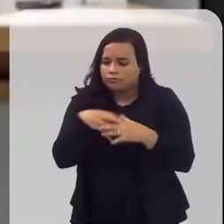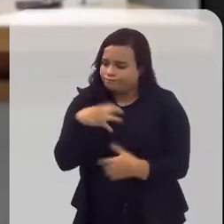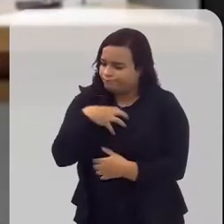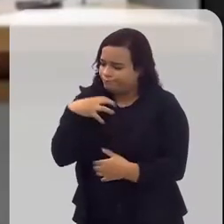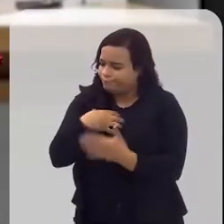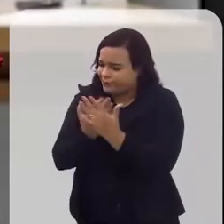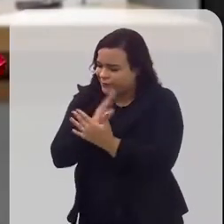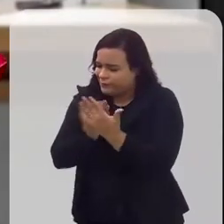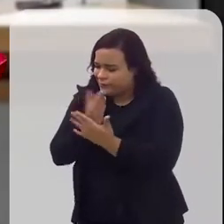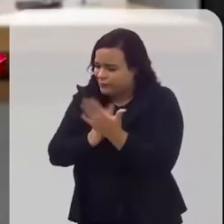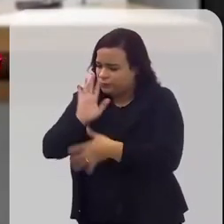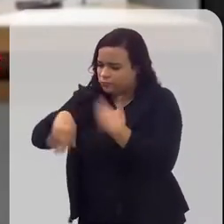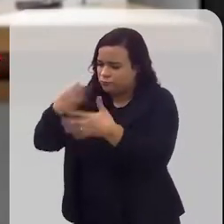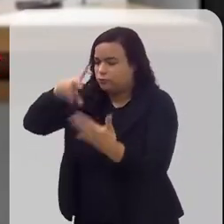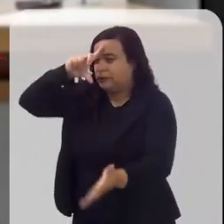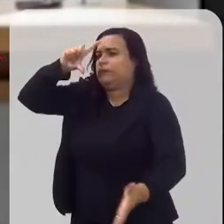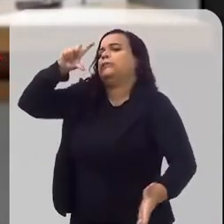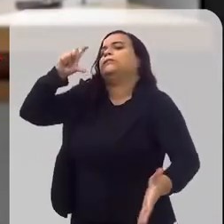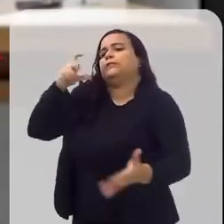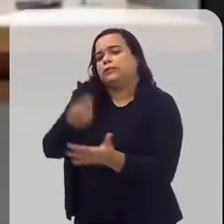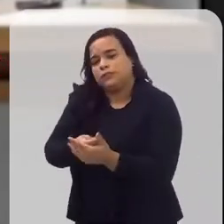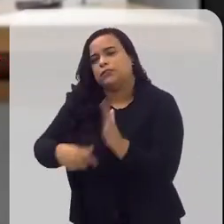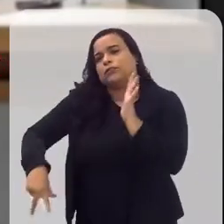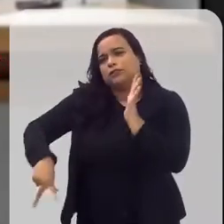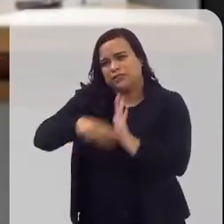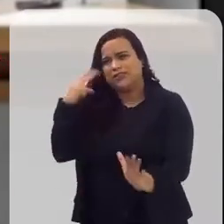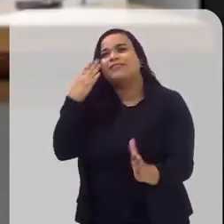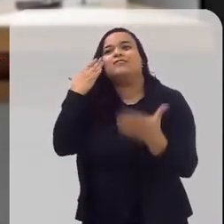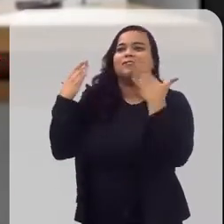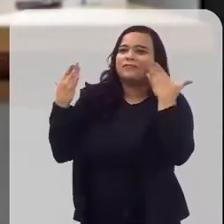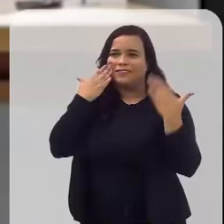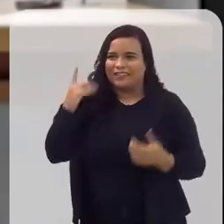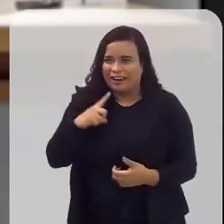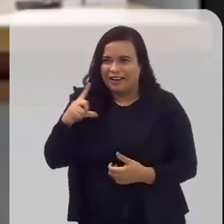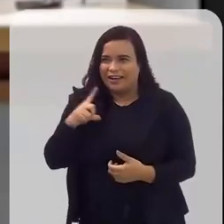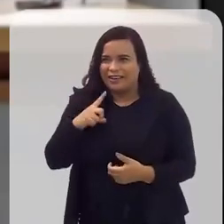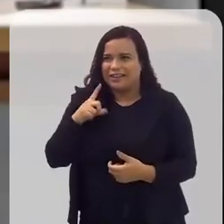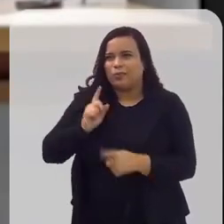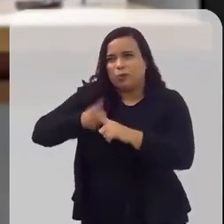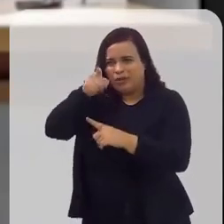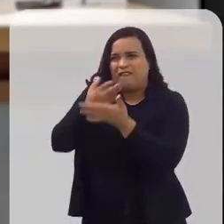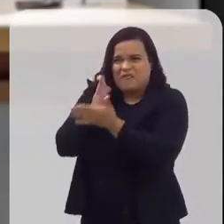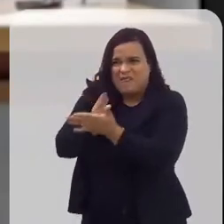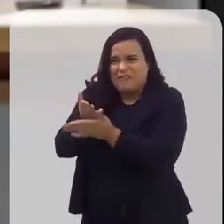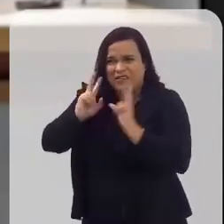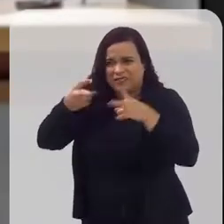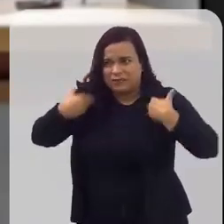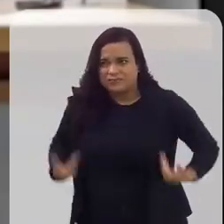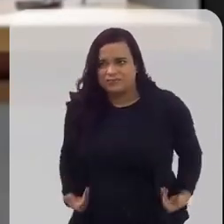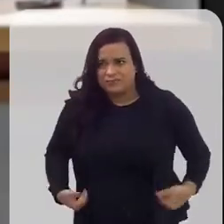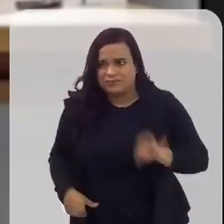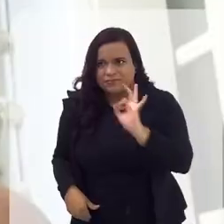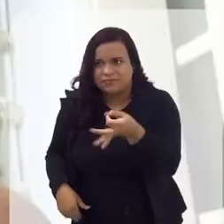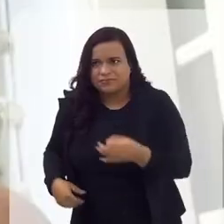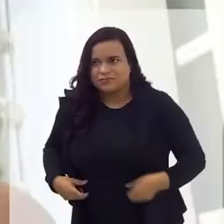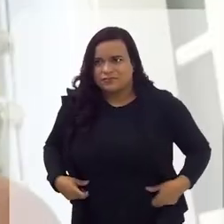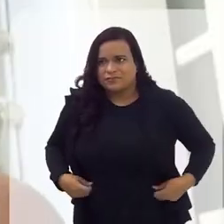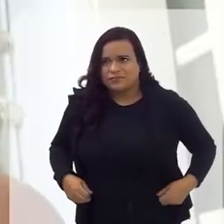com que você tomasse a decisão de fazer uma cirurgia, de ainda se sentir desconfortável no seu